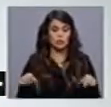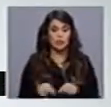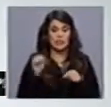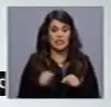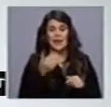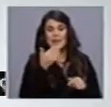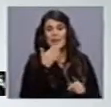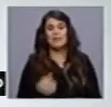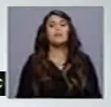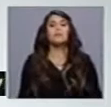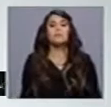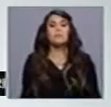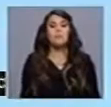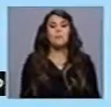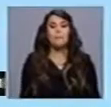Muito obrigado, Estela.